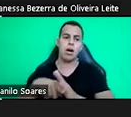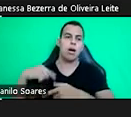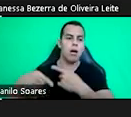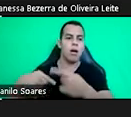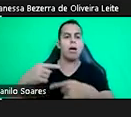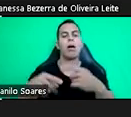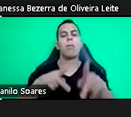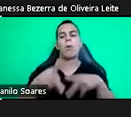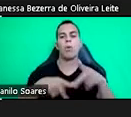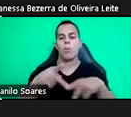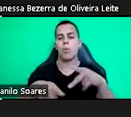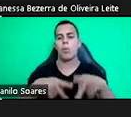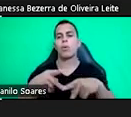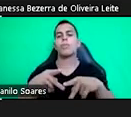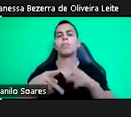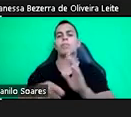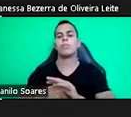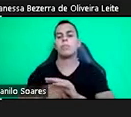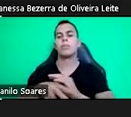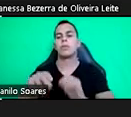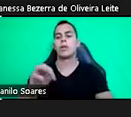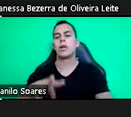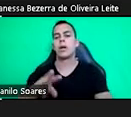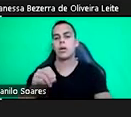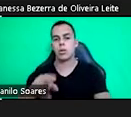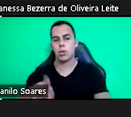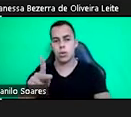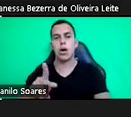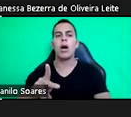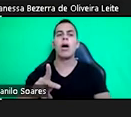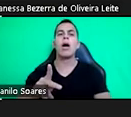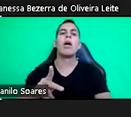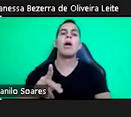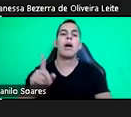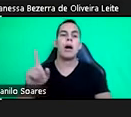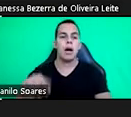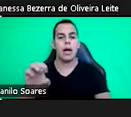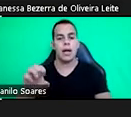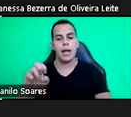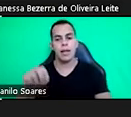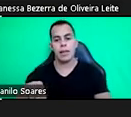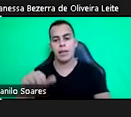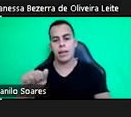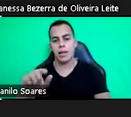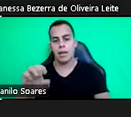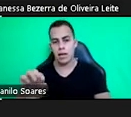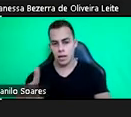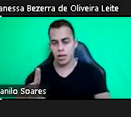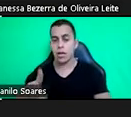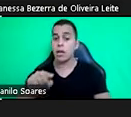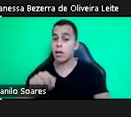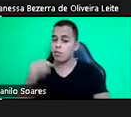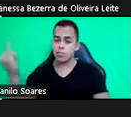Populations Network do NIH, então isso aqui é muito legal, porque a gente passou por um outro nível de acesso